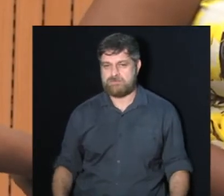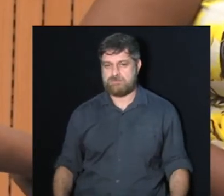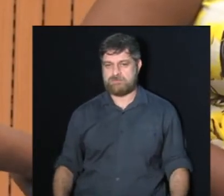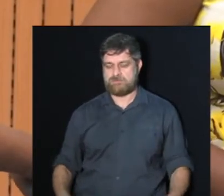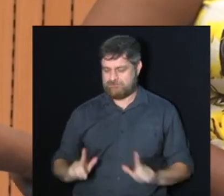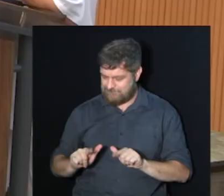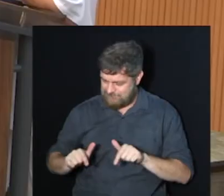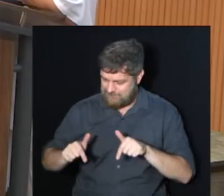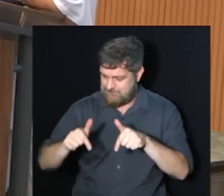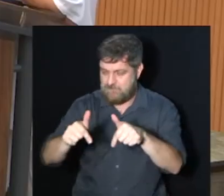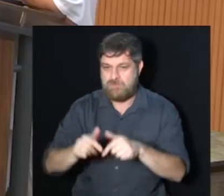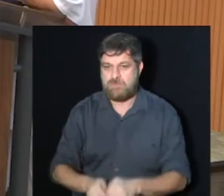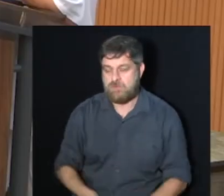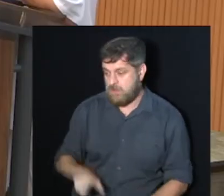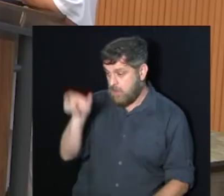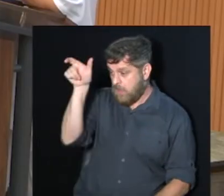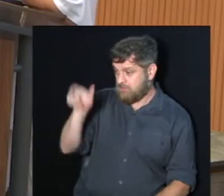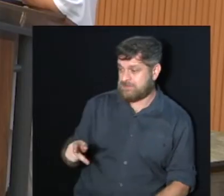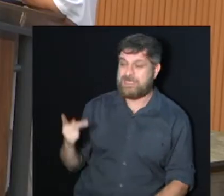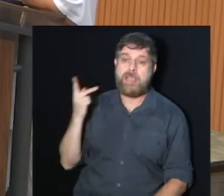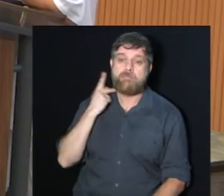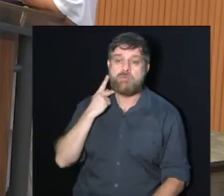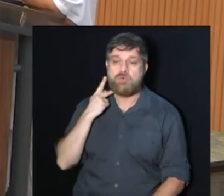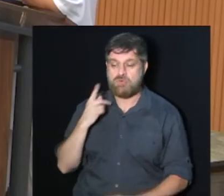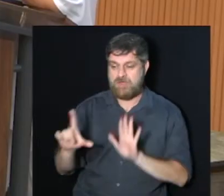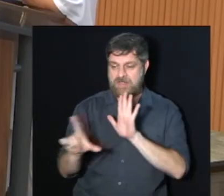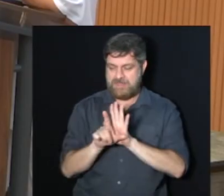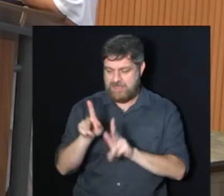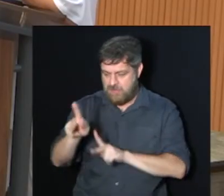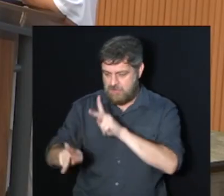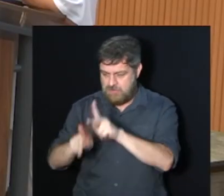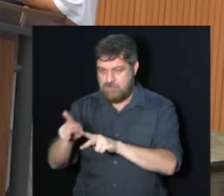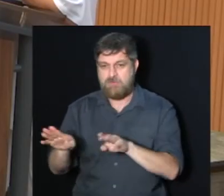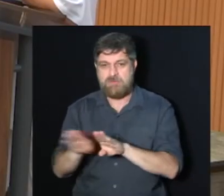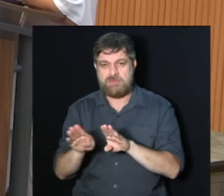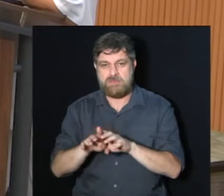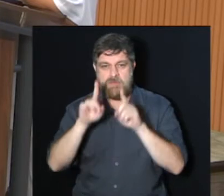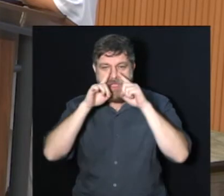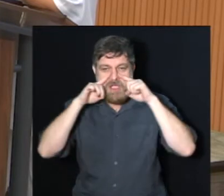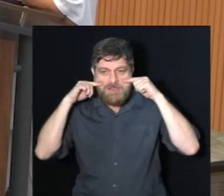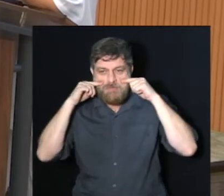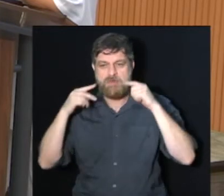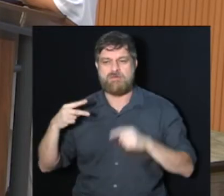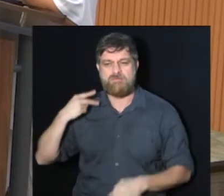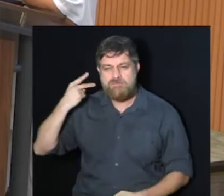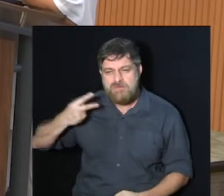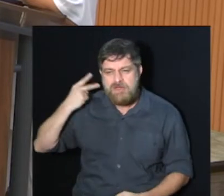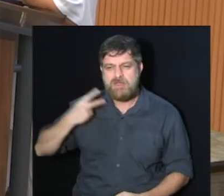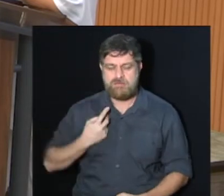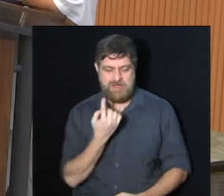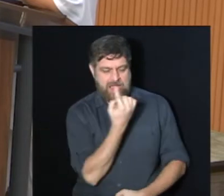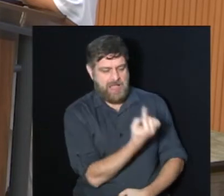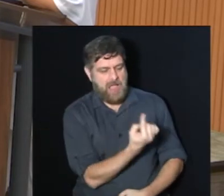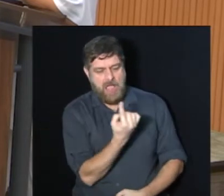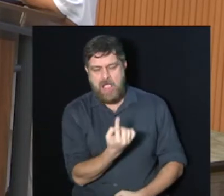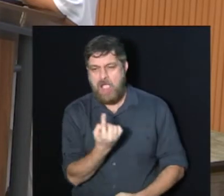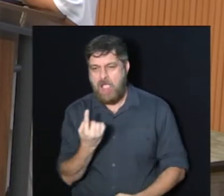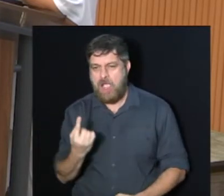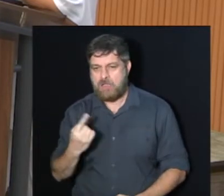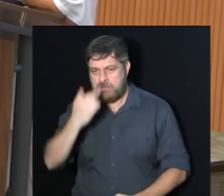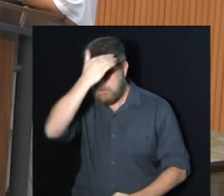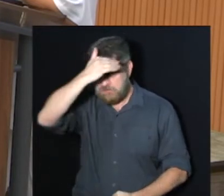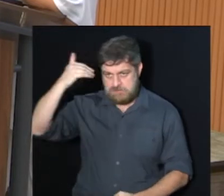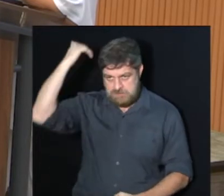como promotora legal, como agente, como cacique, como vereadora, como